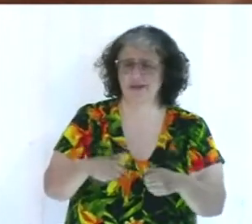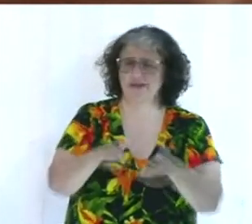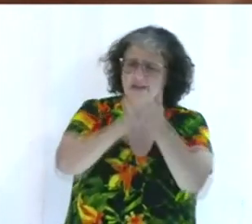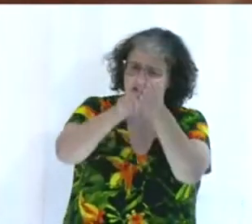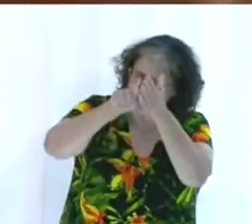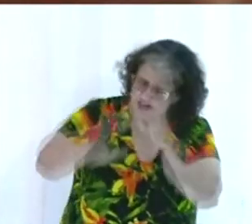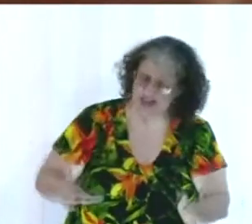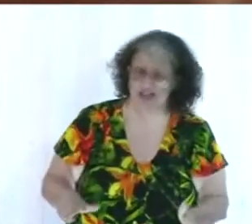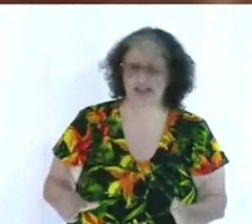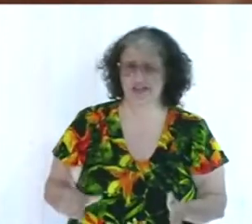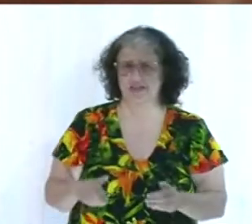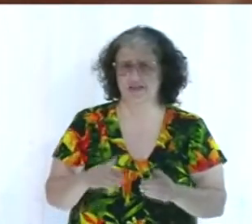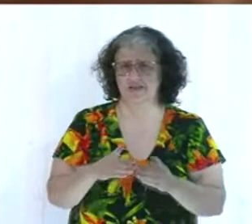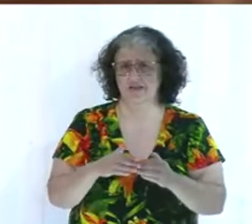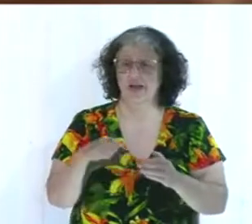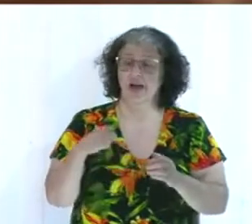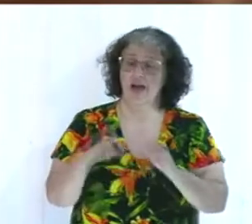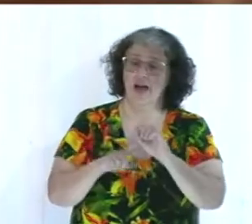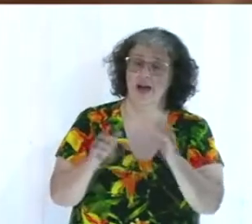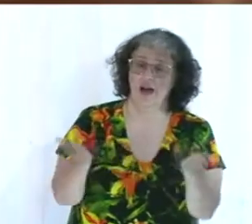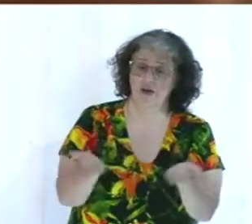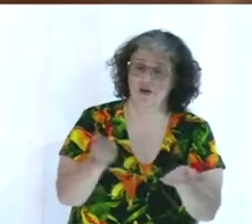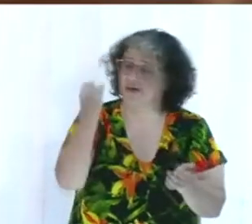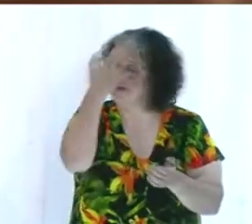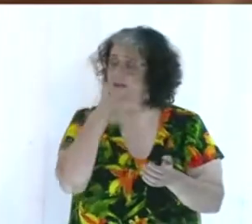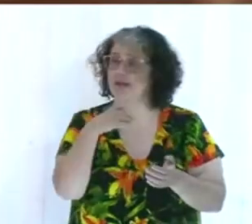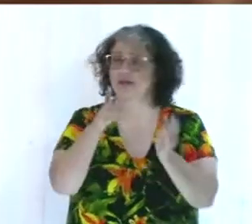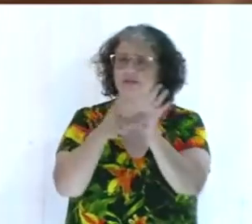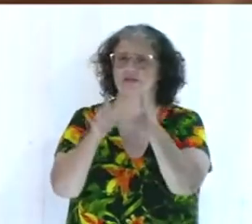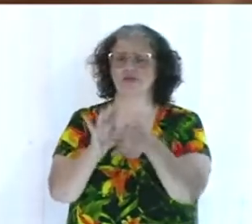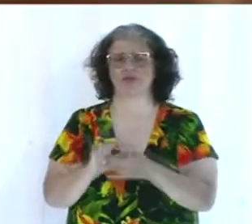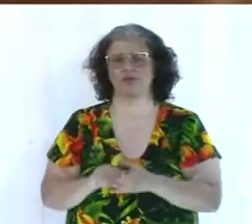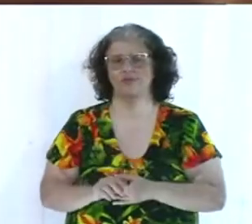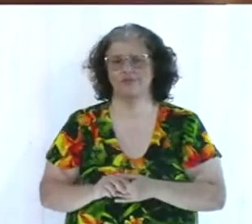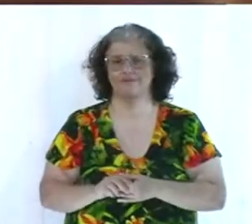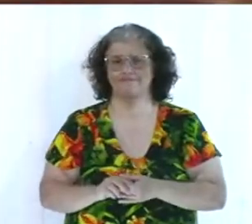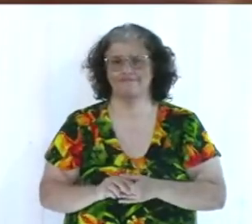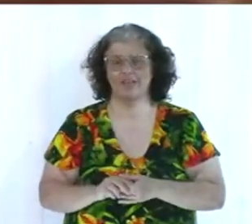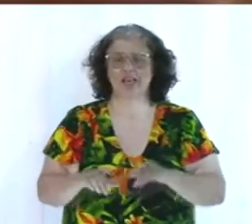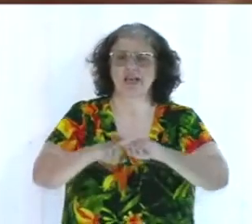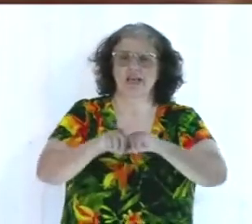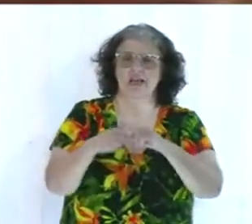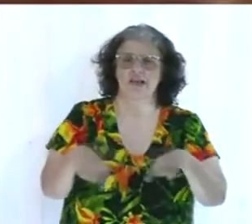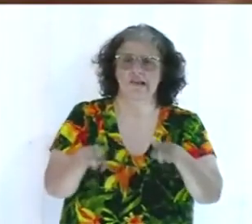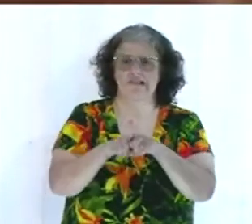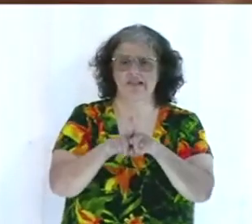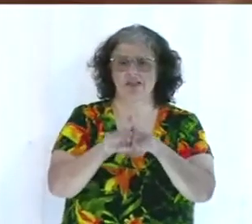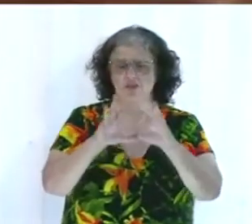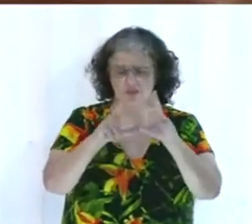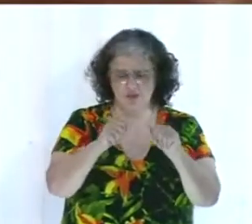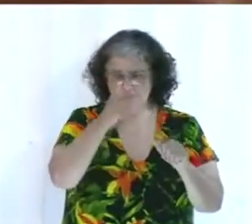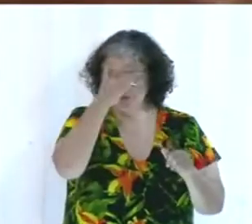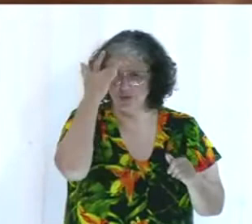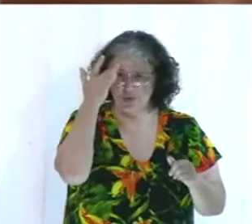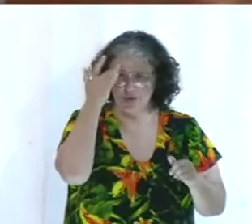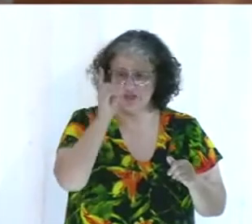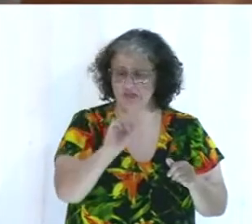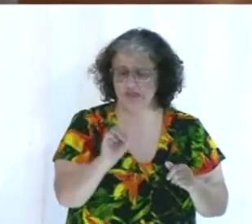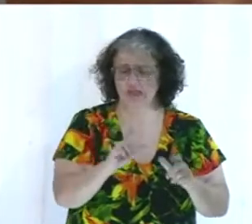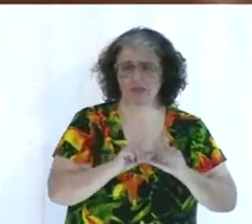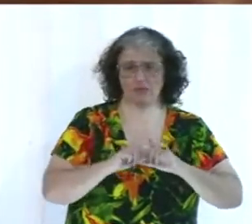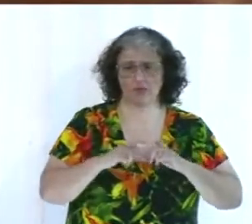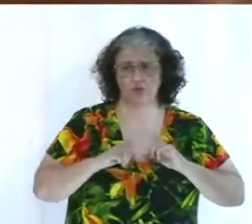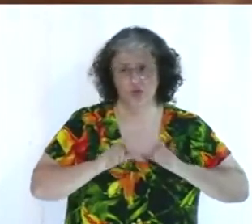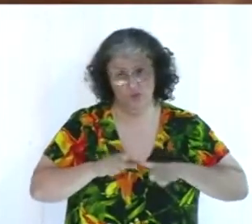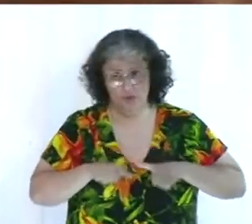defensor da questão da circuncisão em relação aos gentios, que os gentios não precisariam passar por esse ritual. Isso vai gerar depois